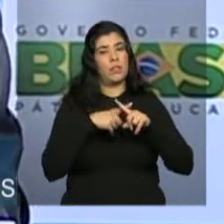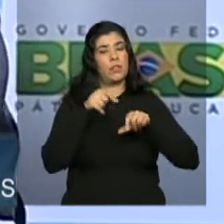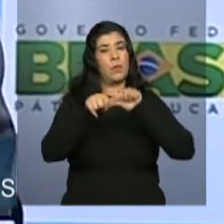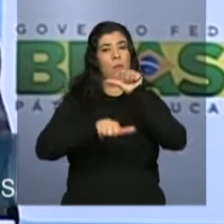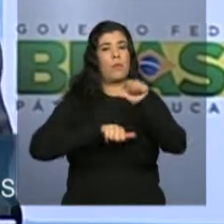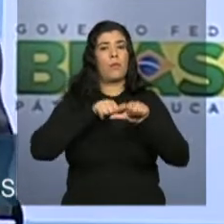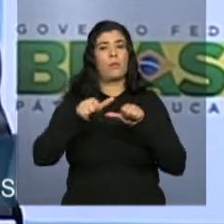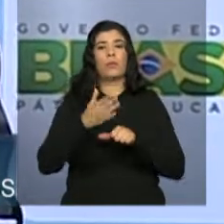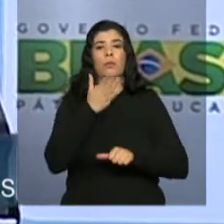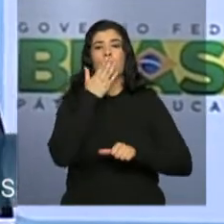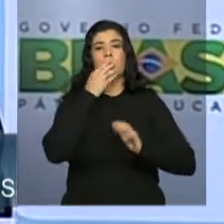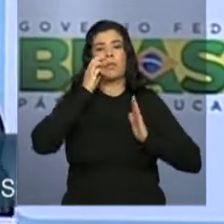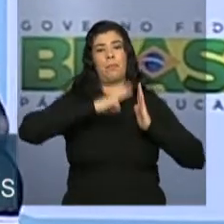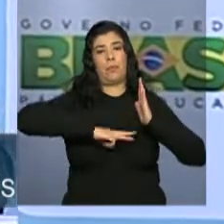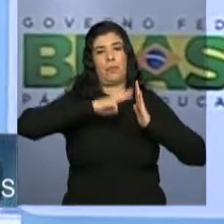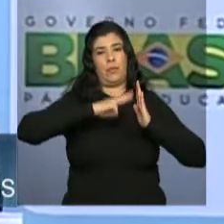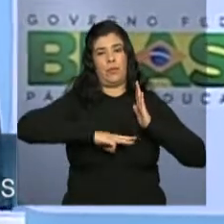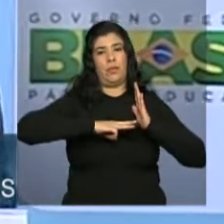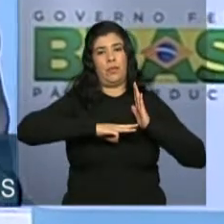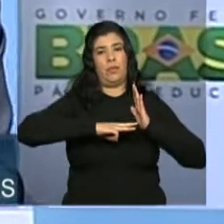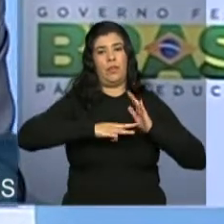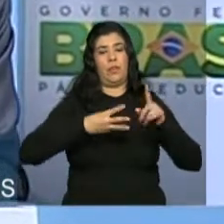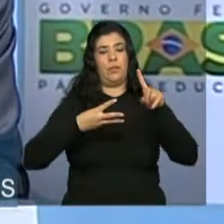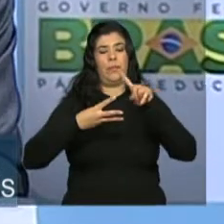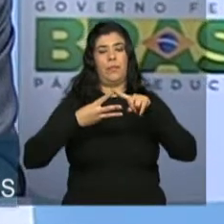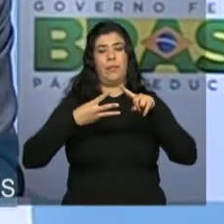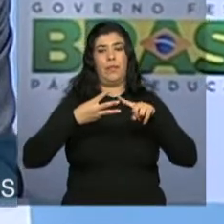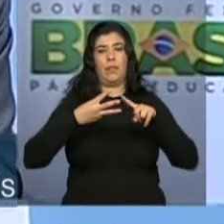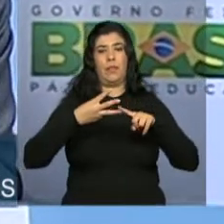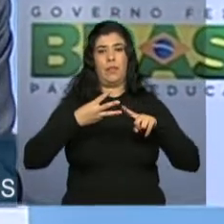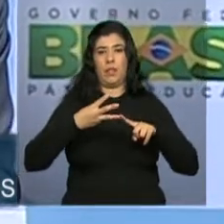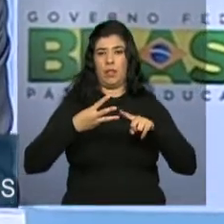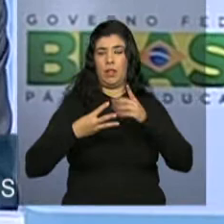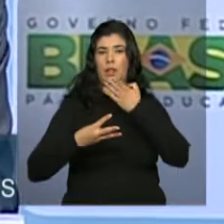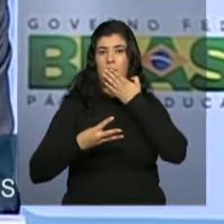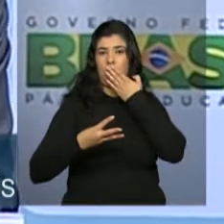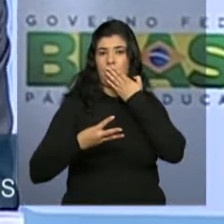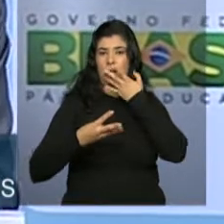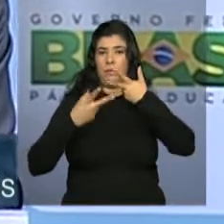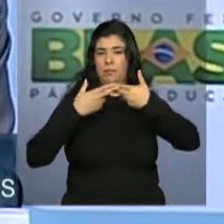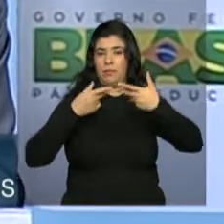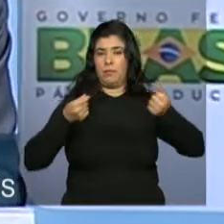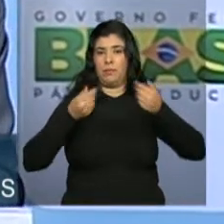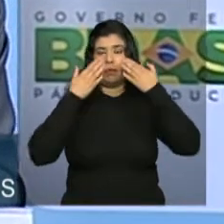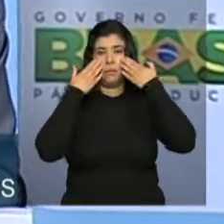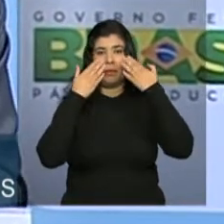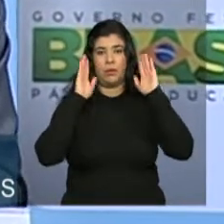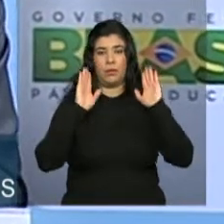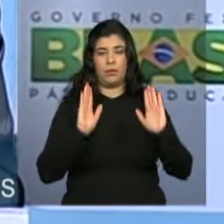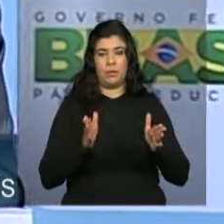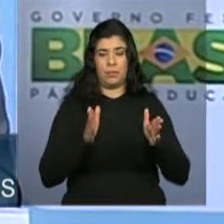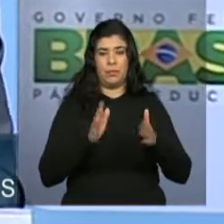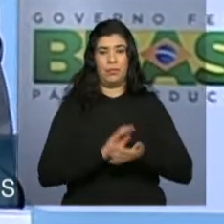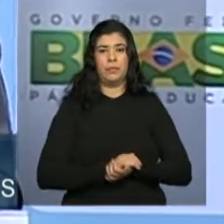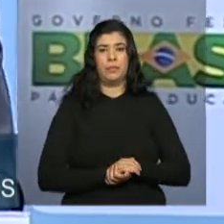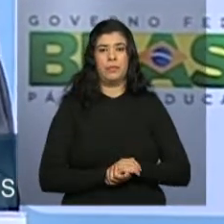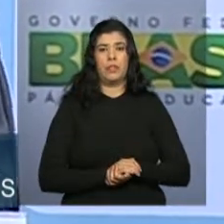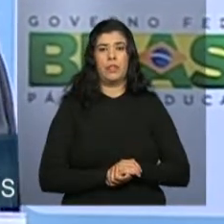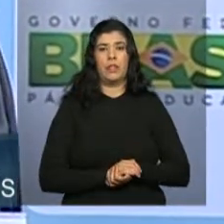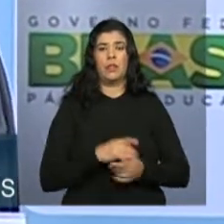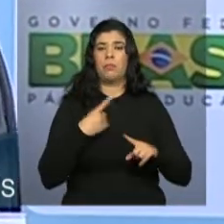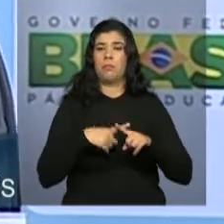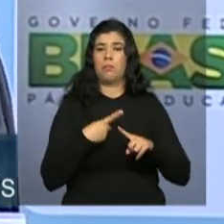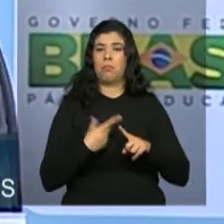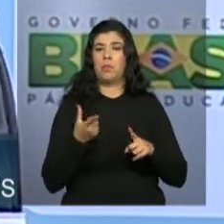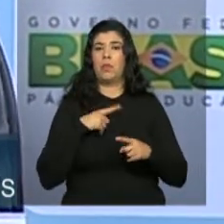metodologia mas assim eu acho que eu quero destacar três aspectos da daquilo que foi apresentado pelo Dr Jarbas que é